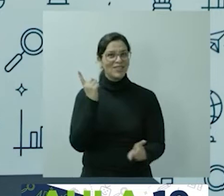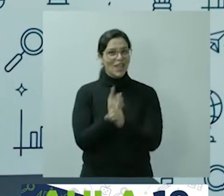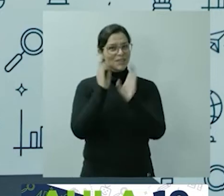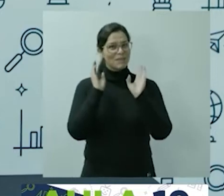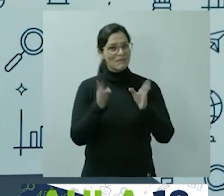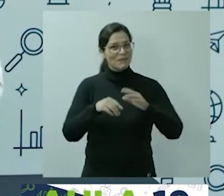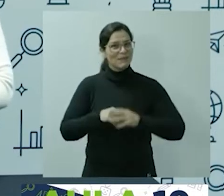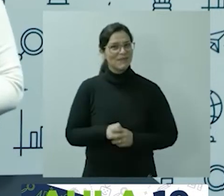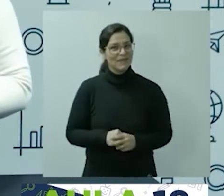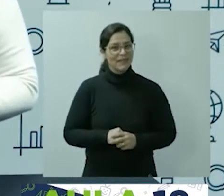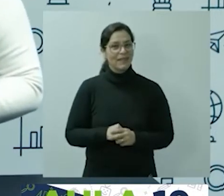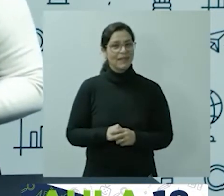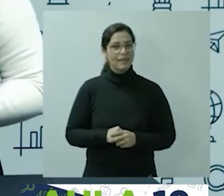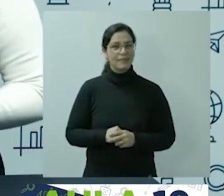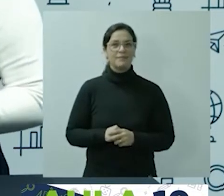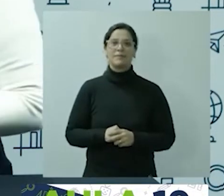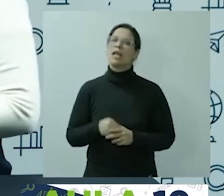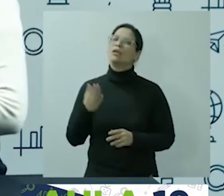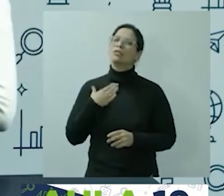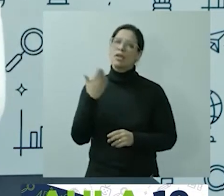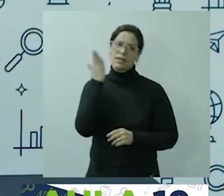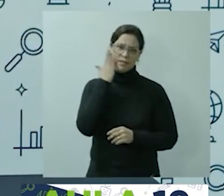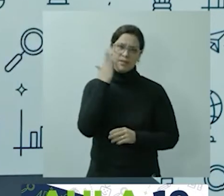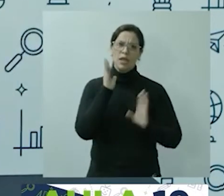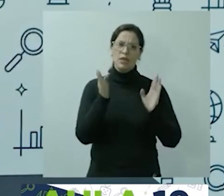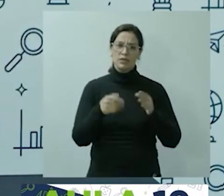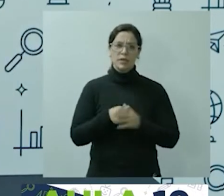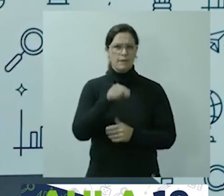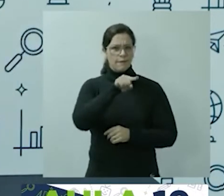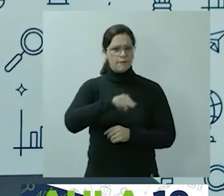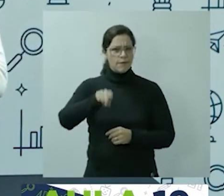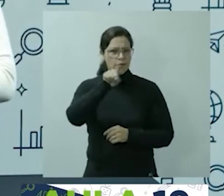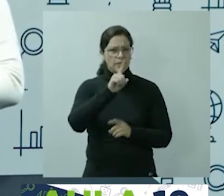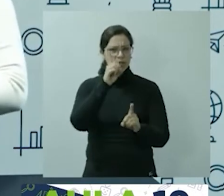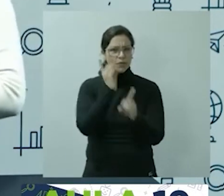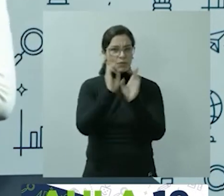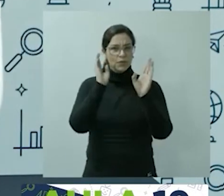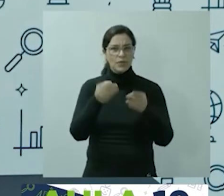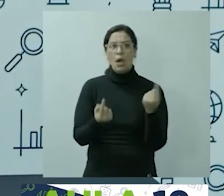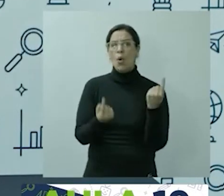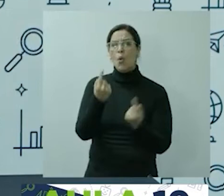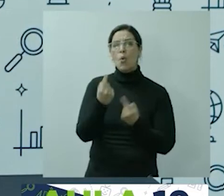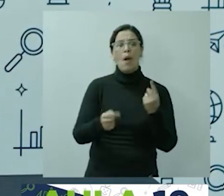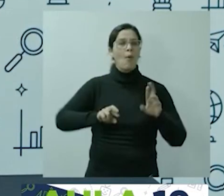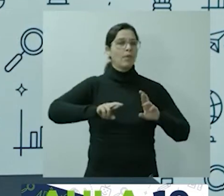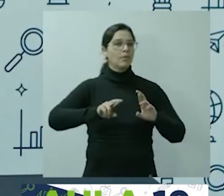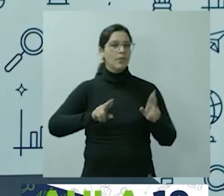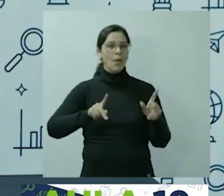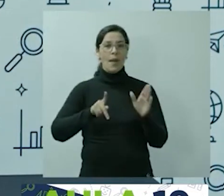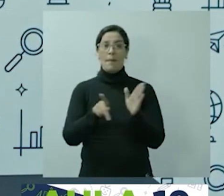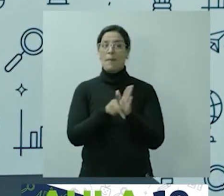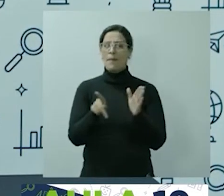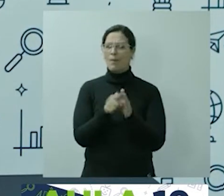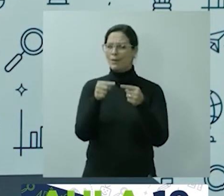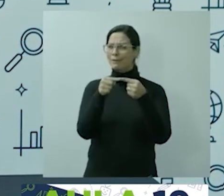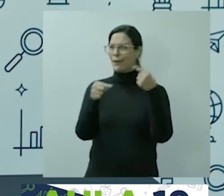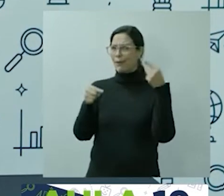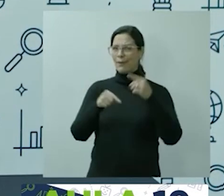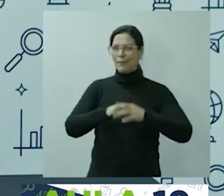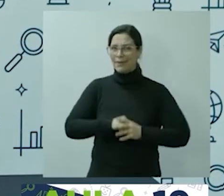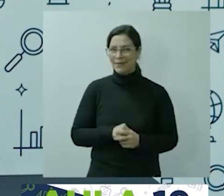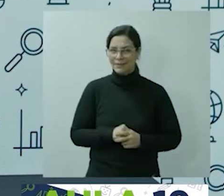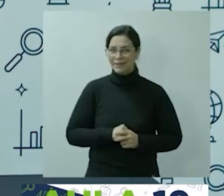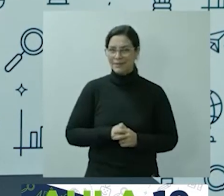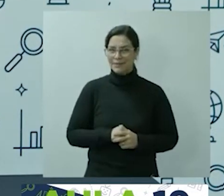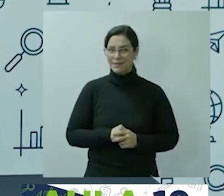descobriram? Eu já descobri. E vocês? Qual a que não está combinando?